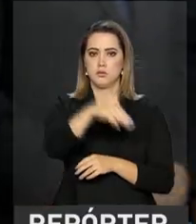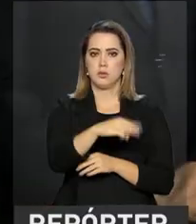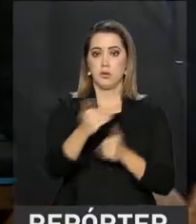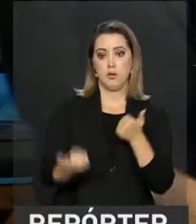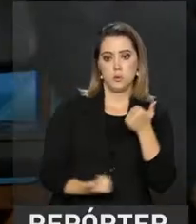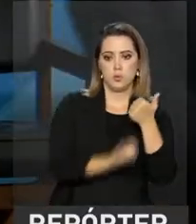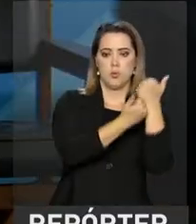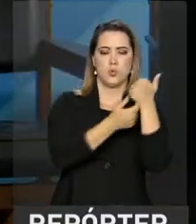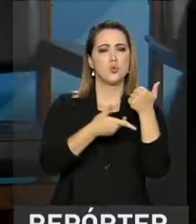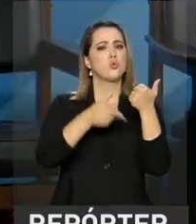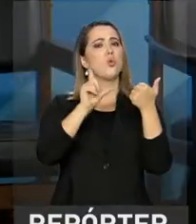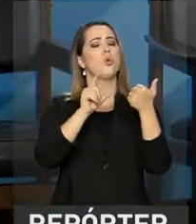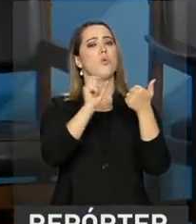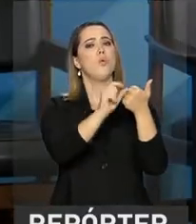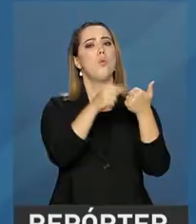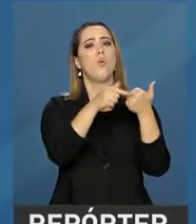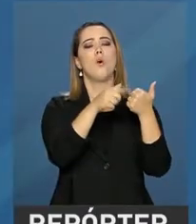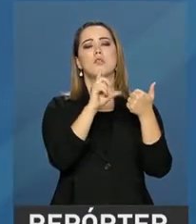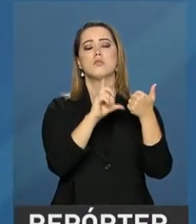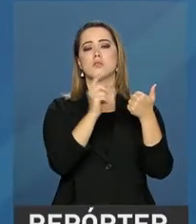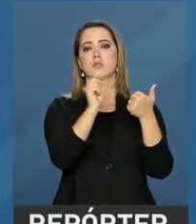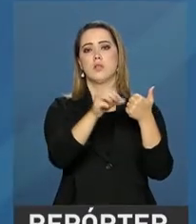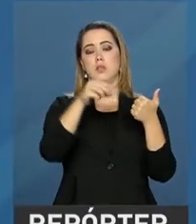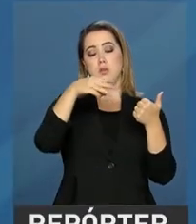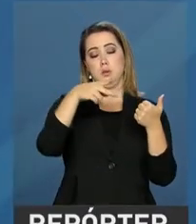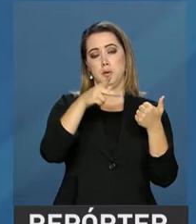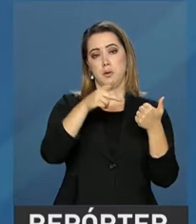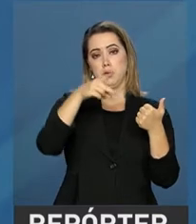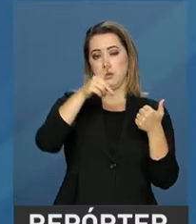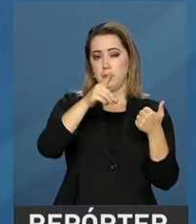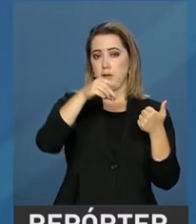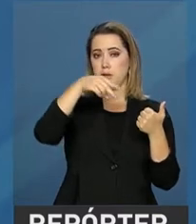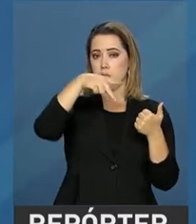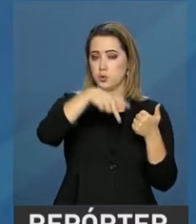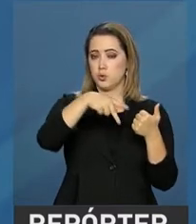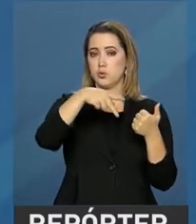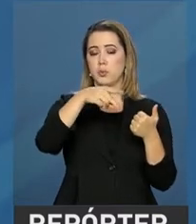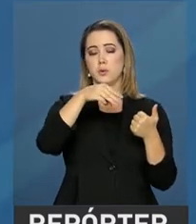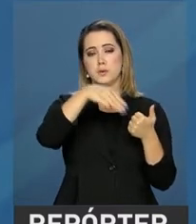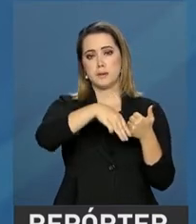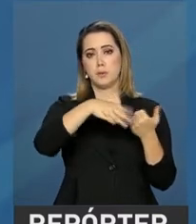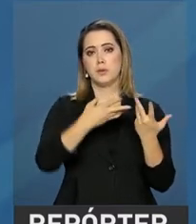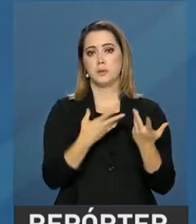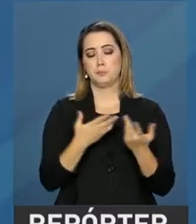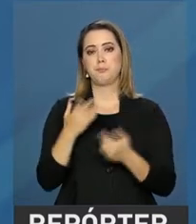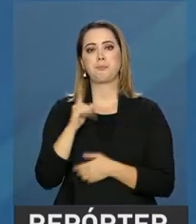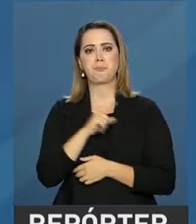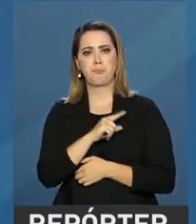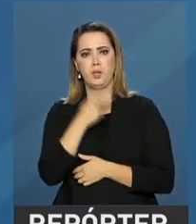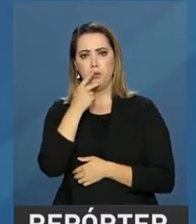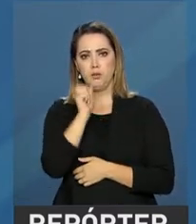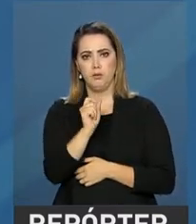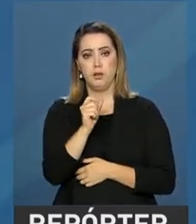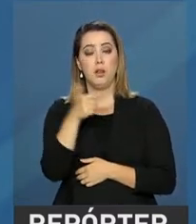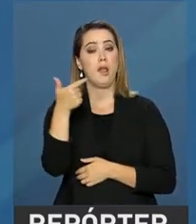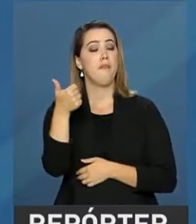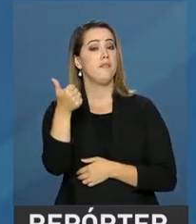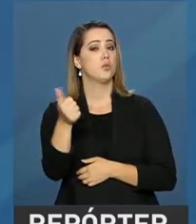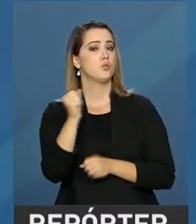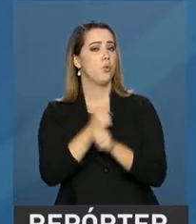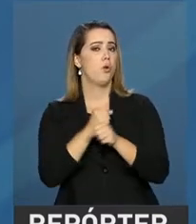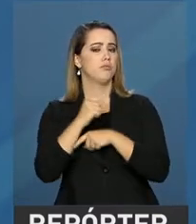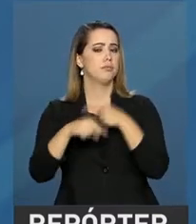departamento nacional de produção mineral vinte e um anos depois de a sun este novo conjunto de medidas vêm em boa